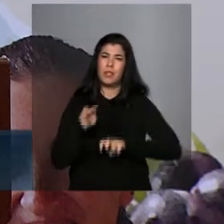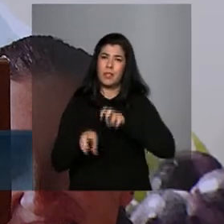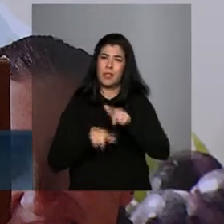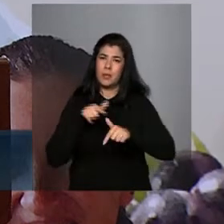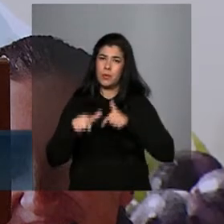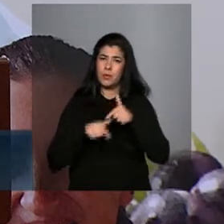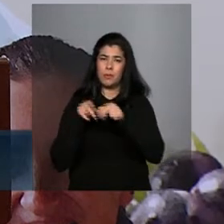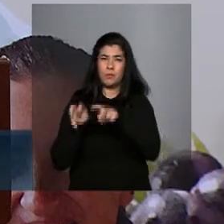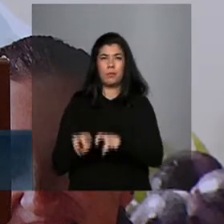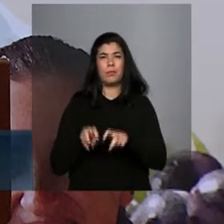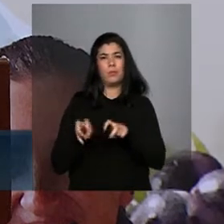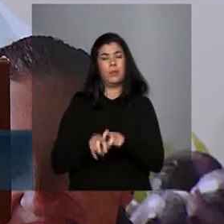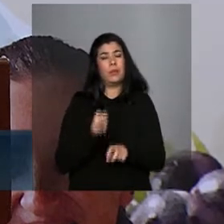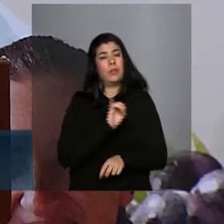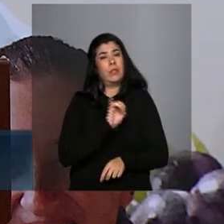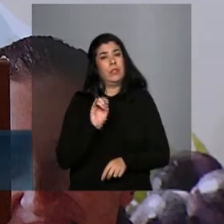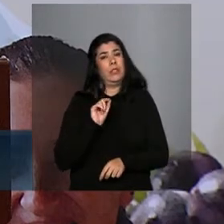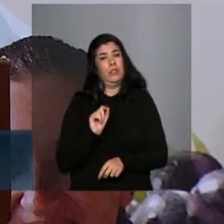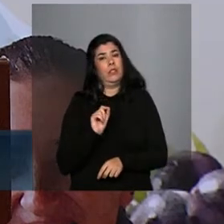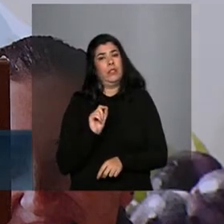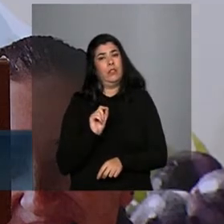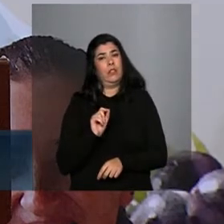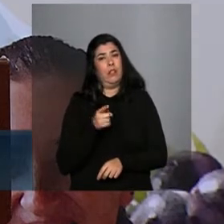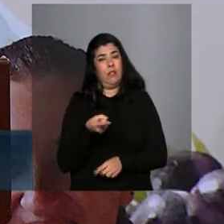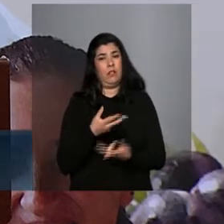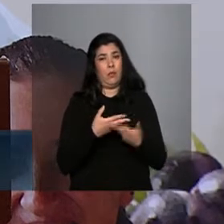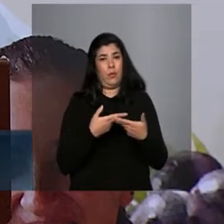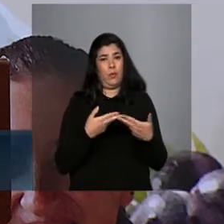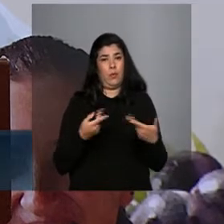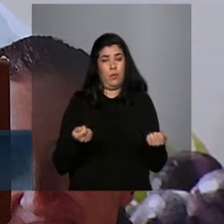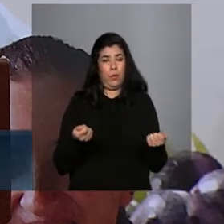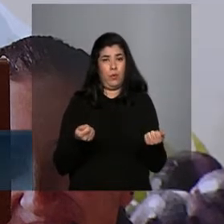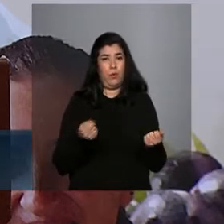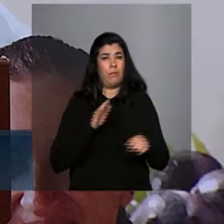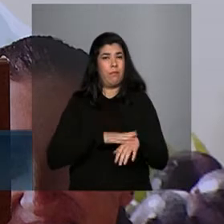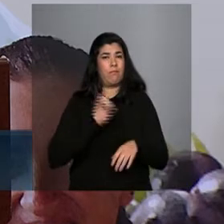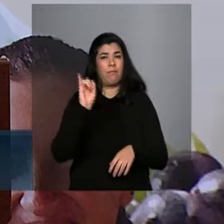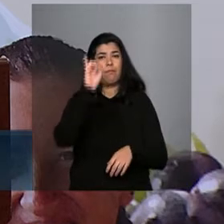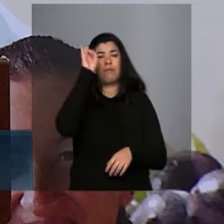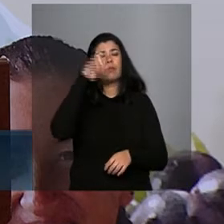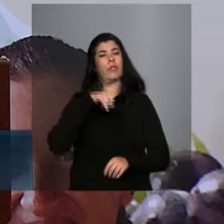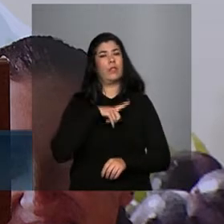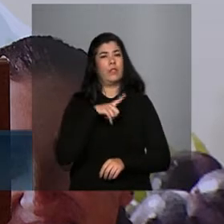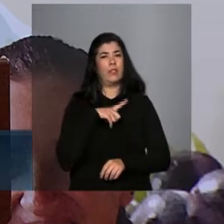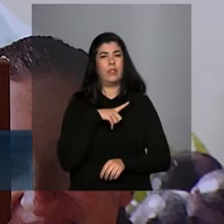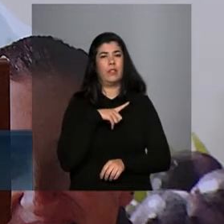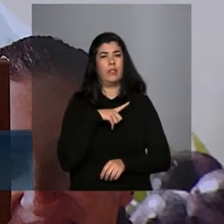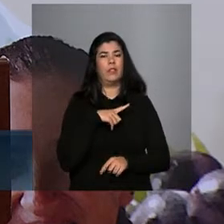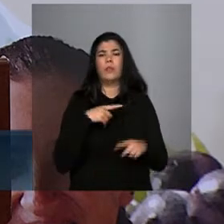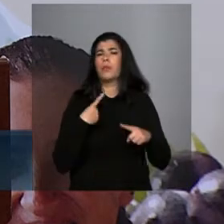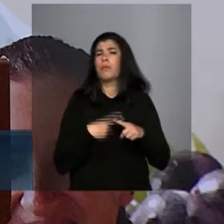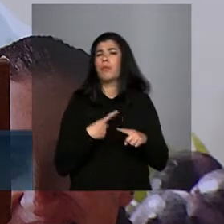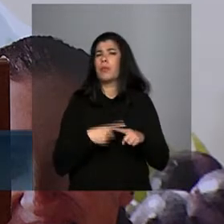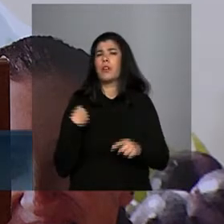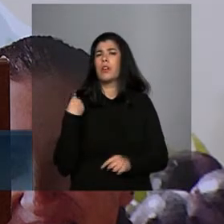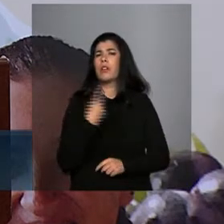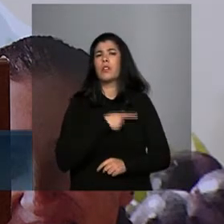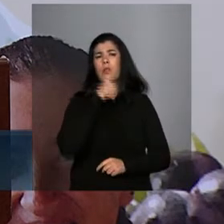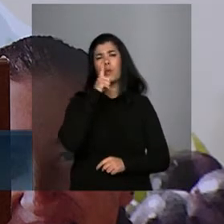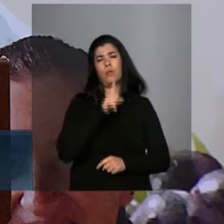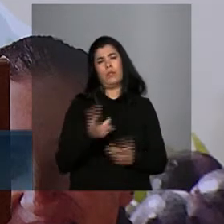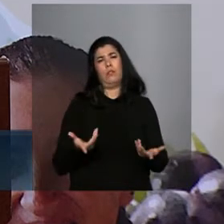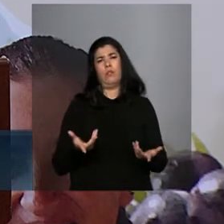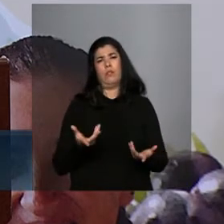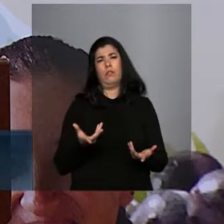trabalho. Se essa condição, que é a mais importante, existe, por que nós não